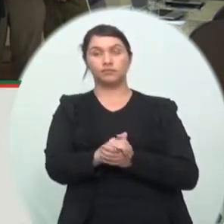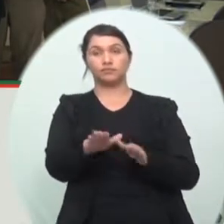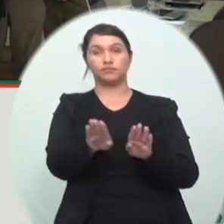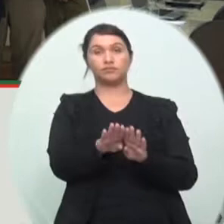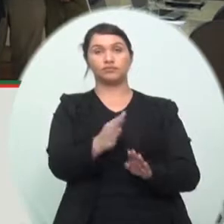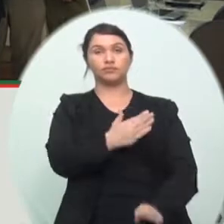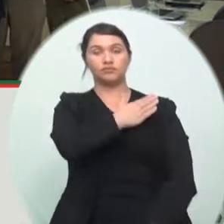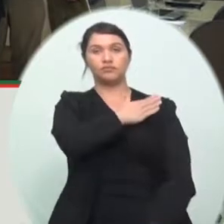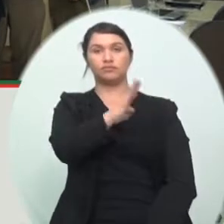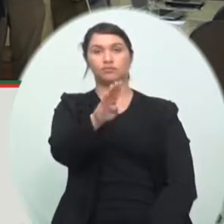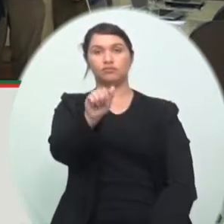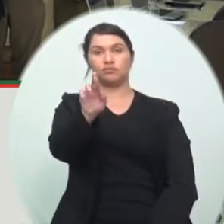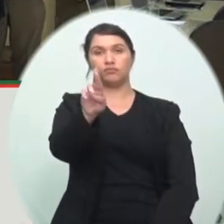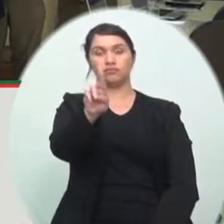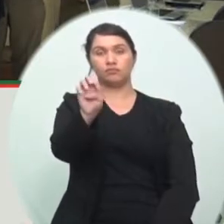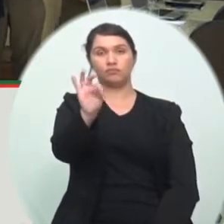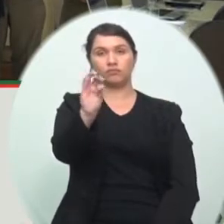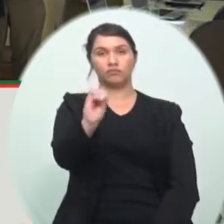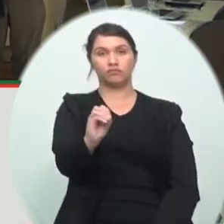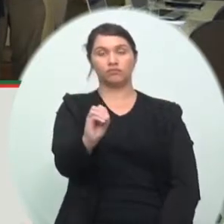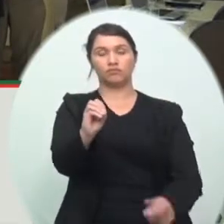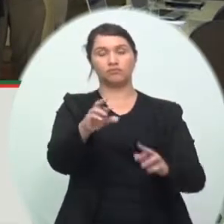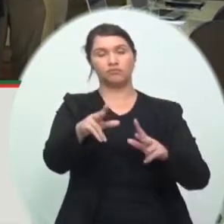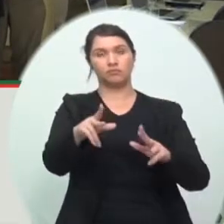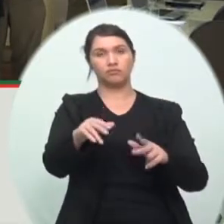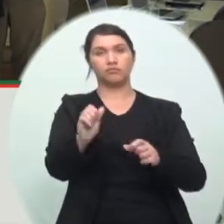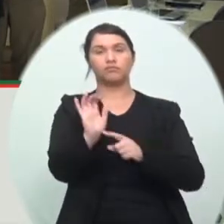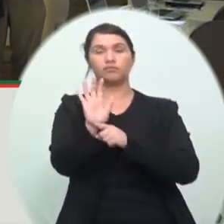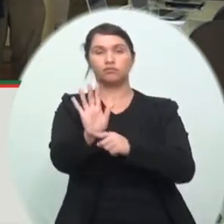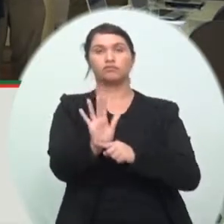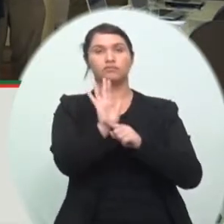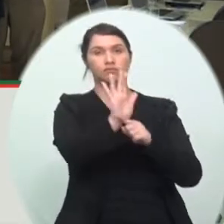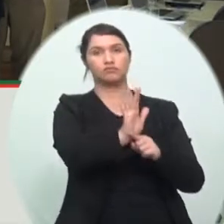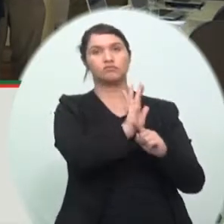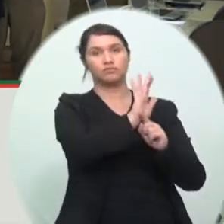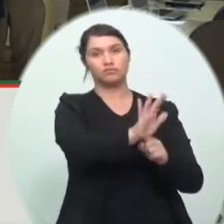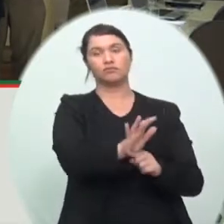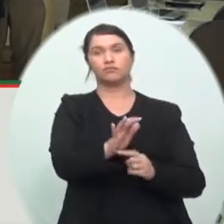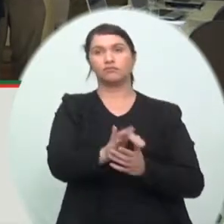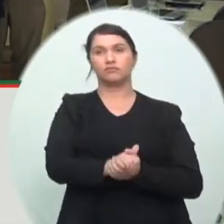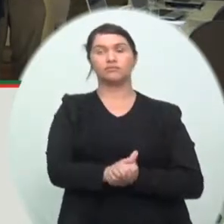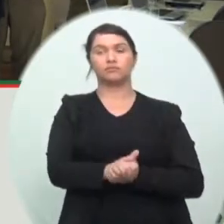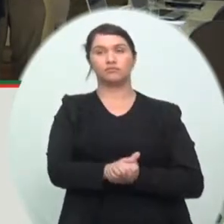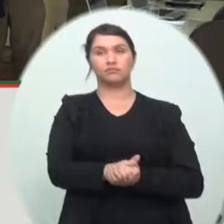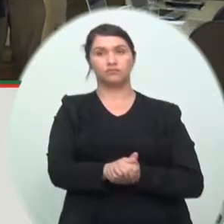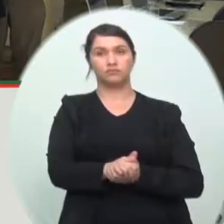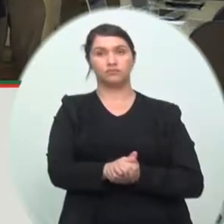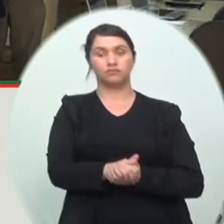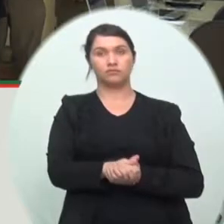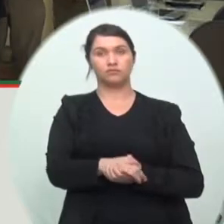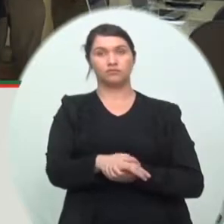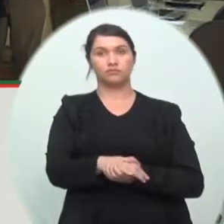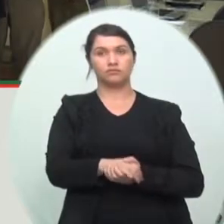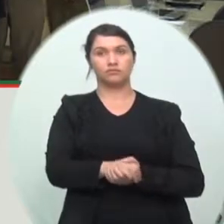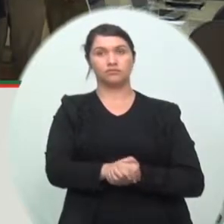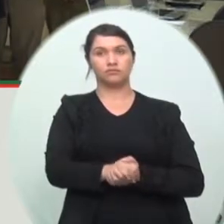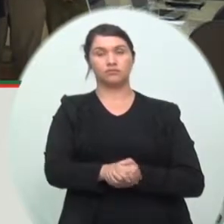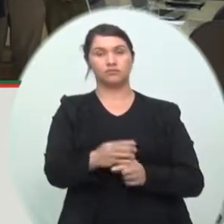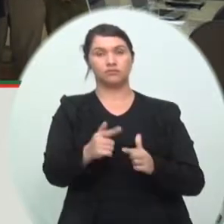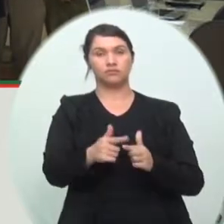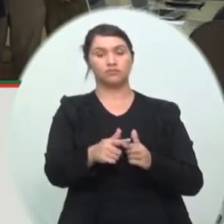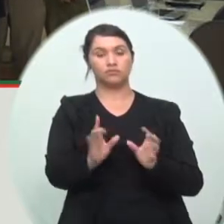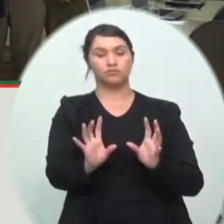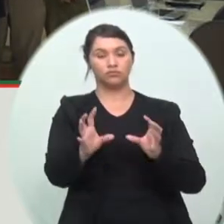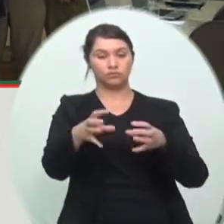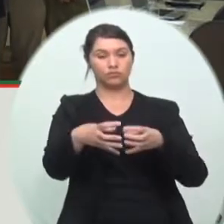Barreto, nosso comandante atual, tem sido fundamental para a construção desse relacionamento entre a nossa unidade e